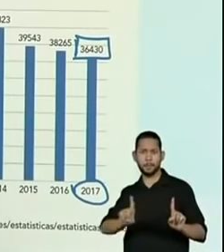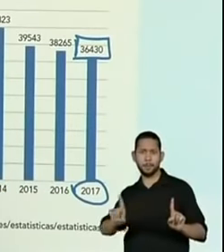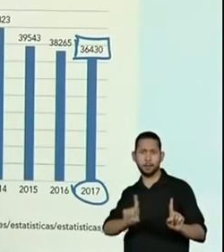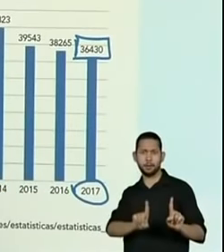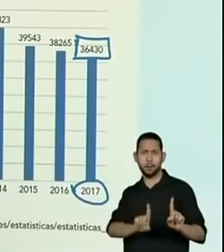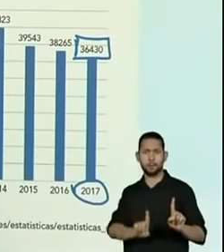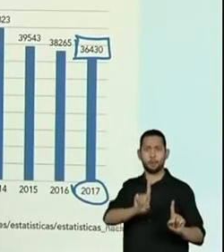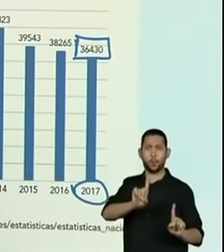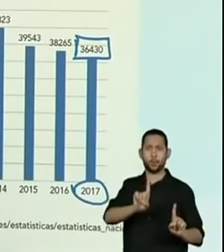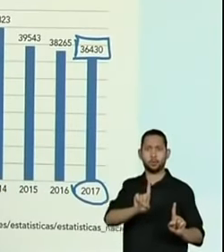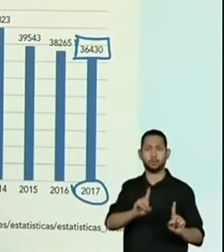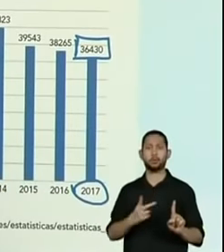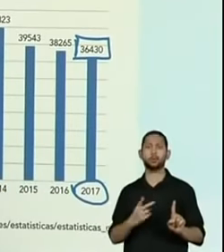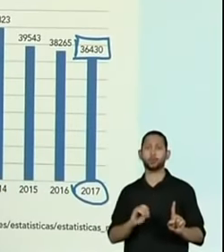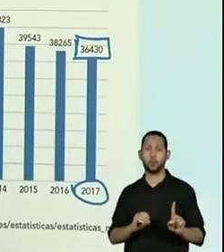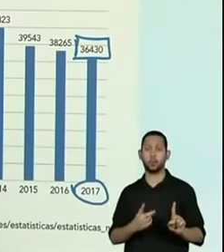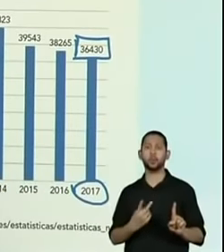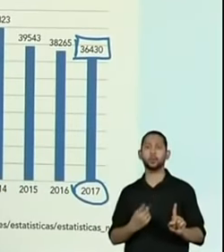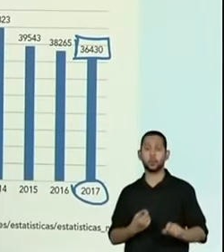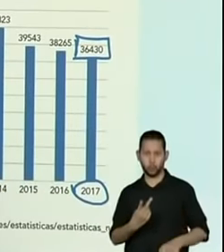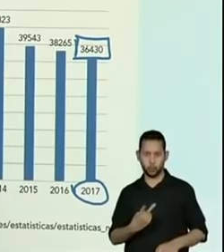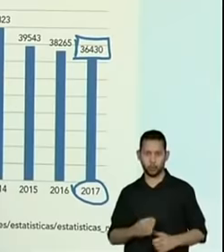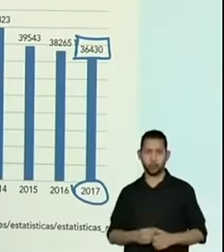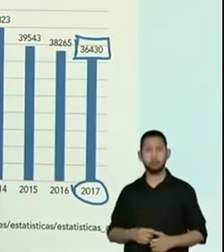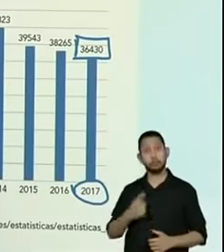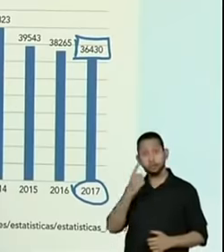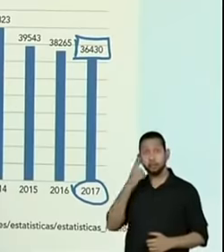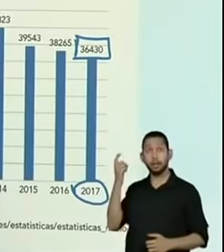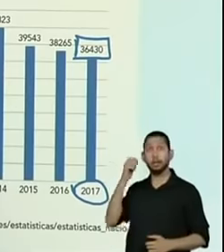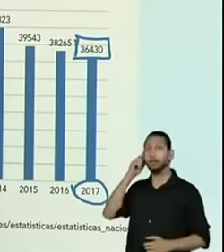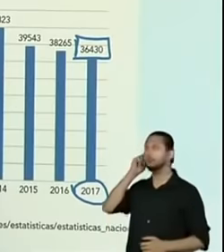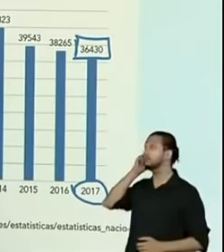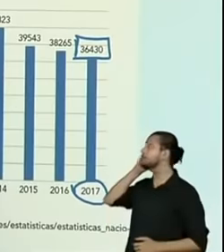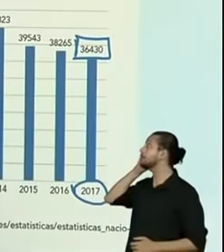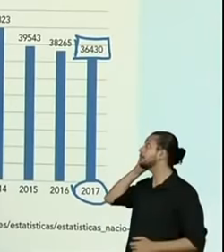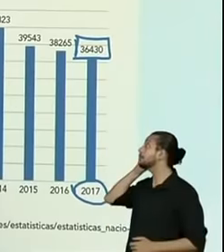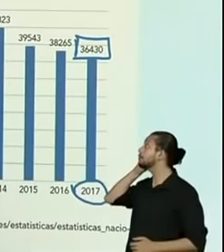gráfico. Então, 2012. E aqui nós temos a quantidade.